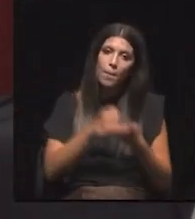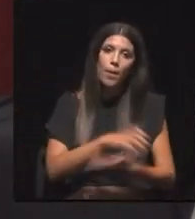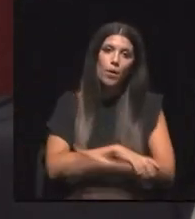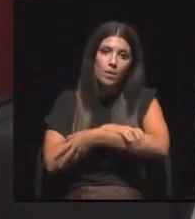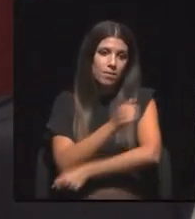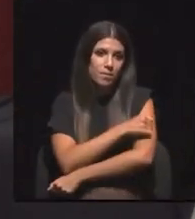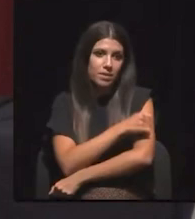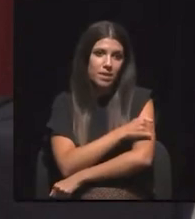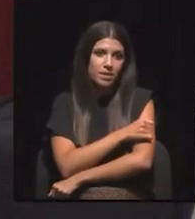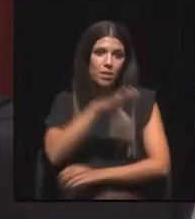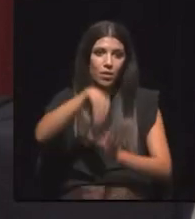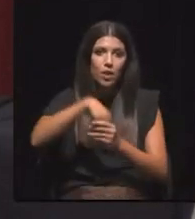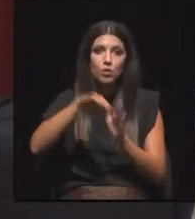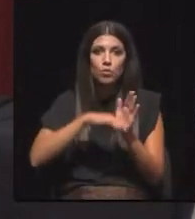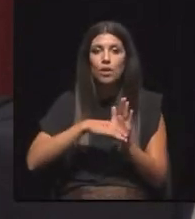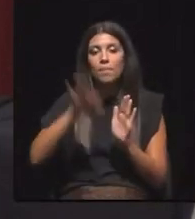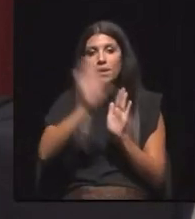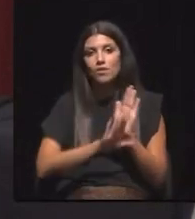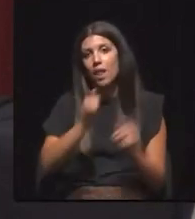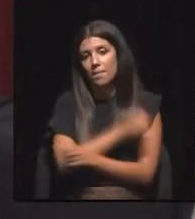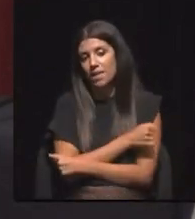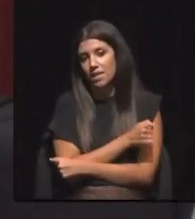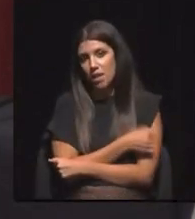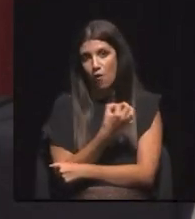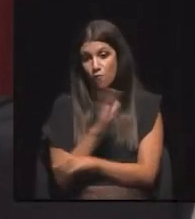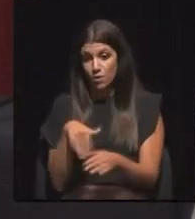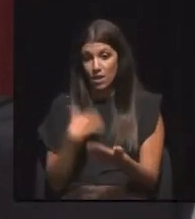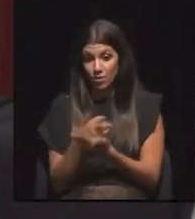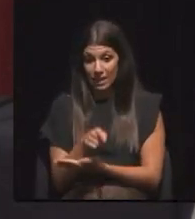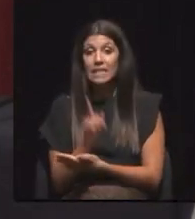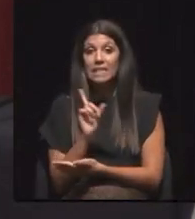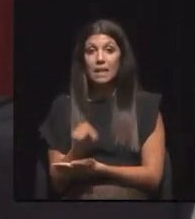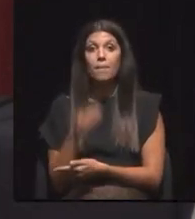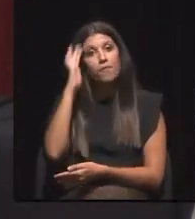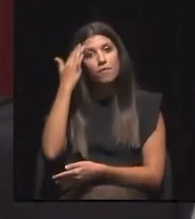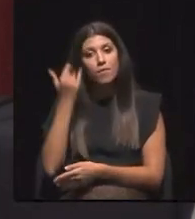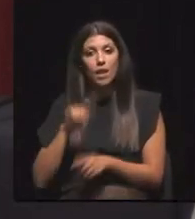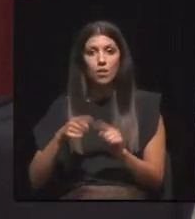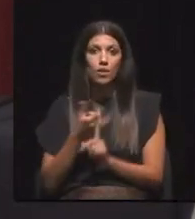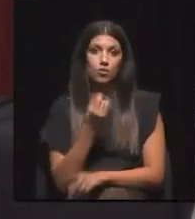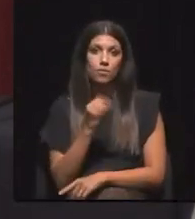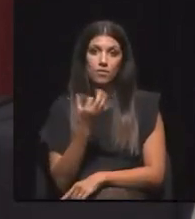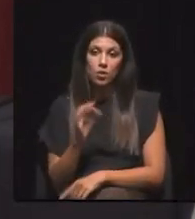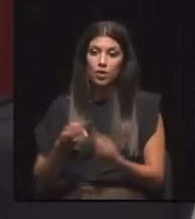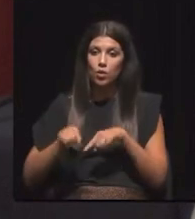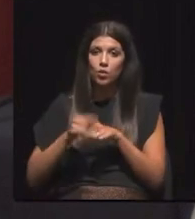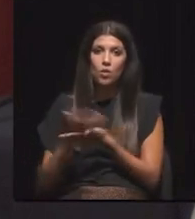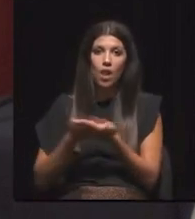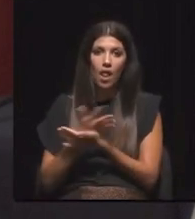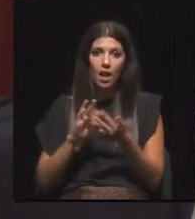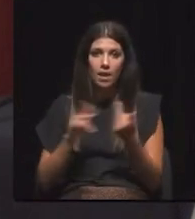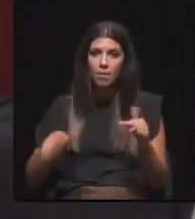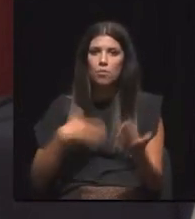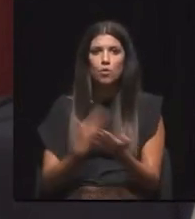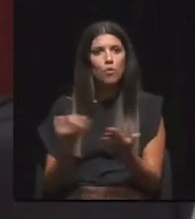de habitação no âmbito do Programa Nacional de Habitação. E foi por isto também que em fevereiro deste ano, em reunião de Câmara Municipal, o LIVRE propôs,